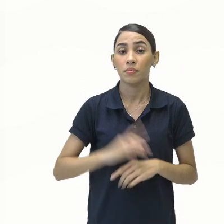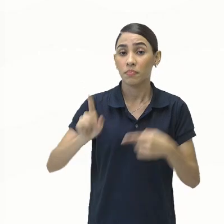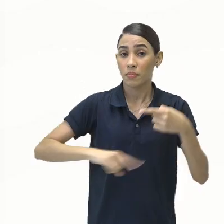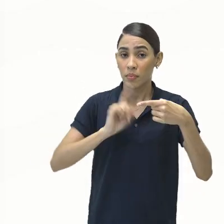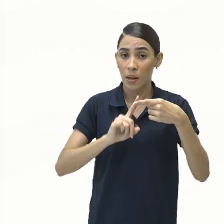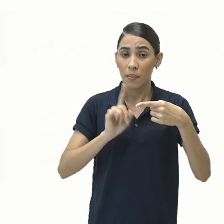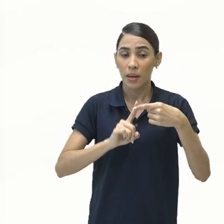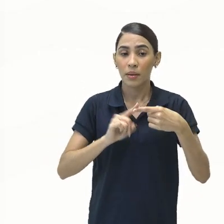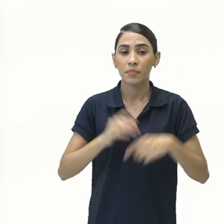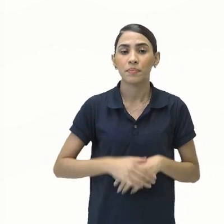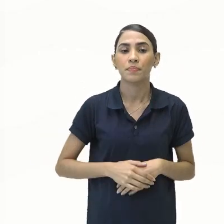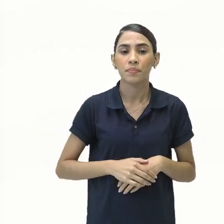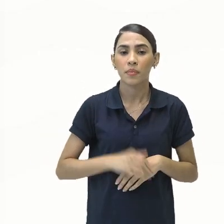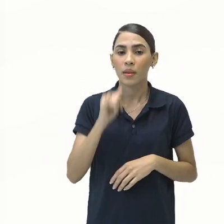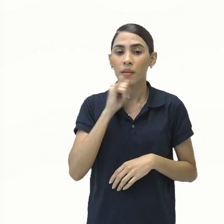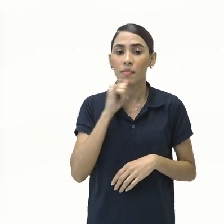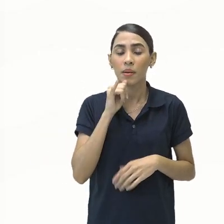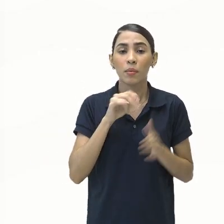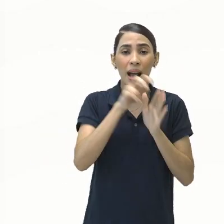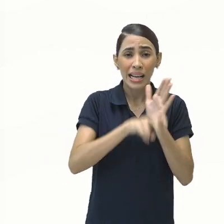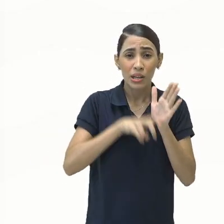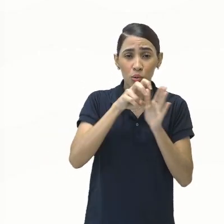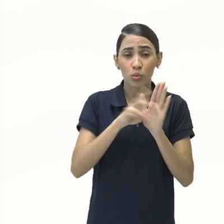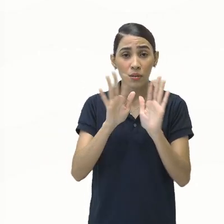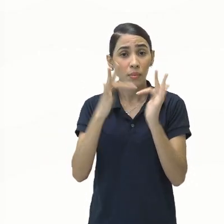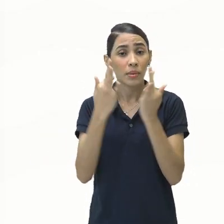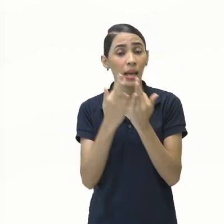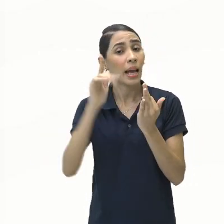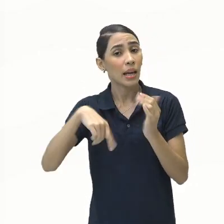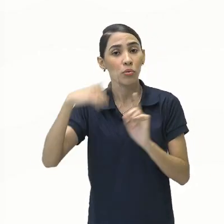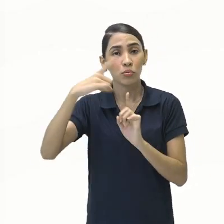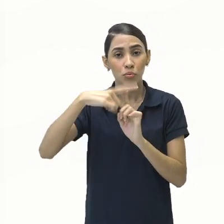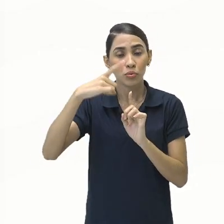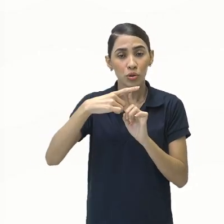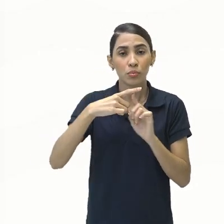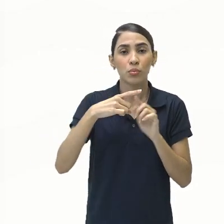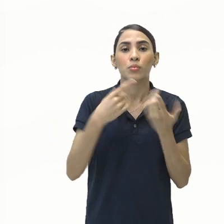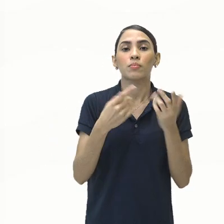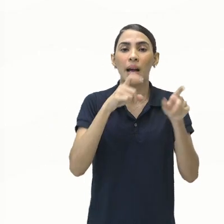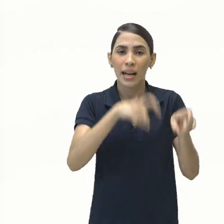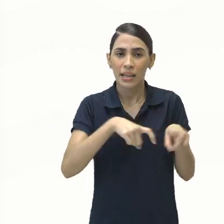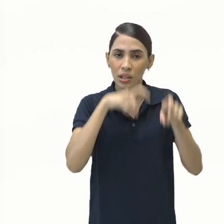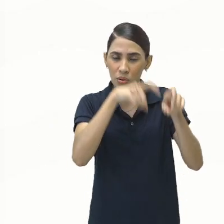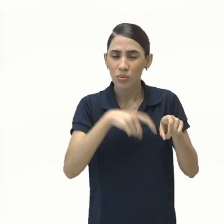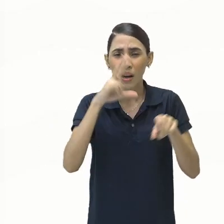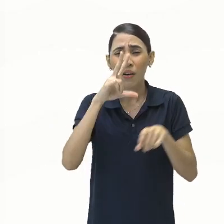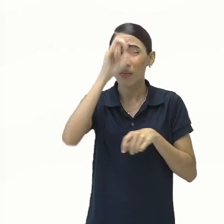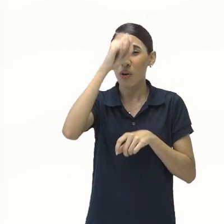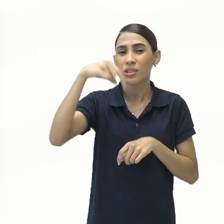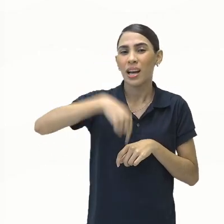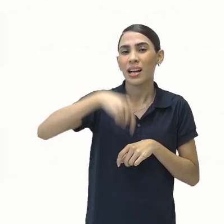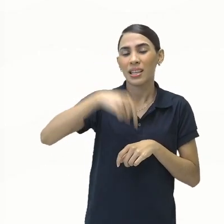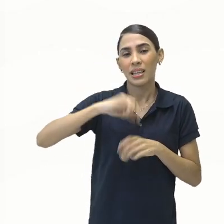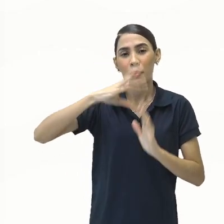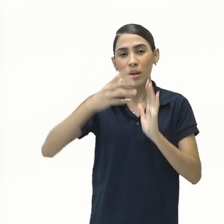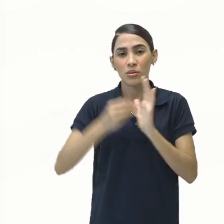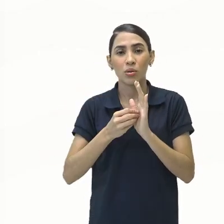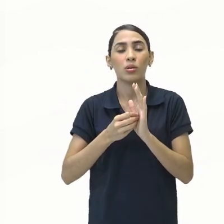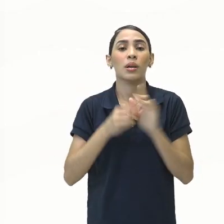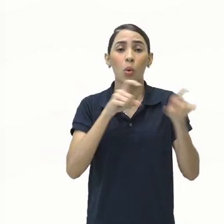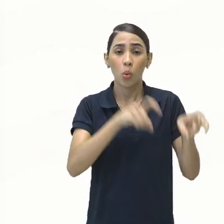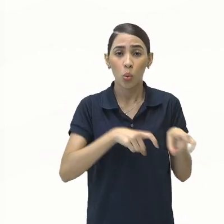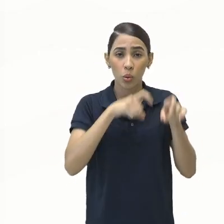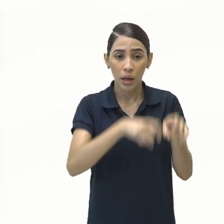ponto, predominância da agricultura familiar. É uma modalidade de agricultura muito presente aqui na Amazônia Rural. Além disso, nós